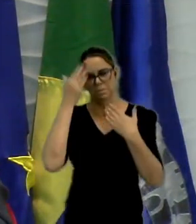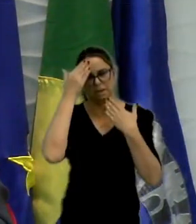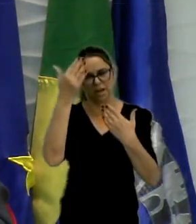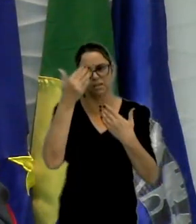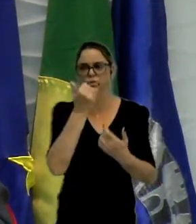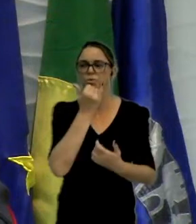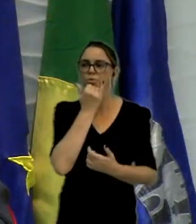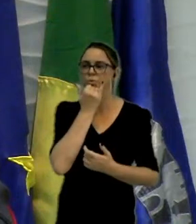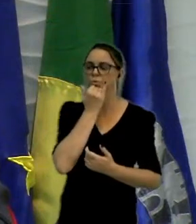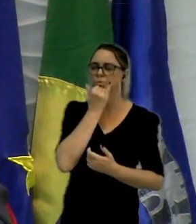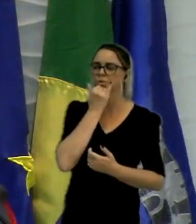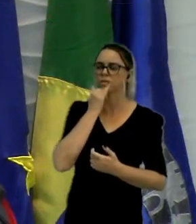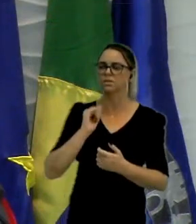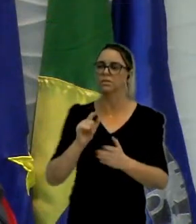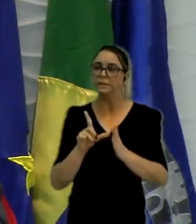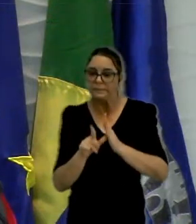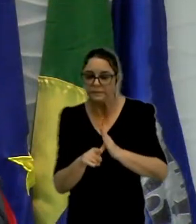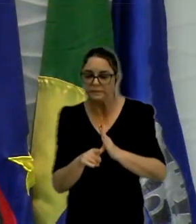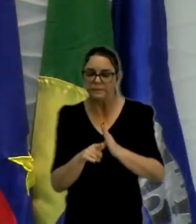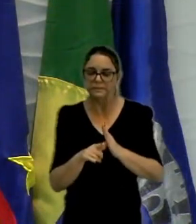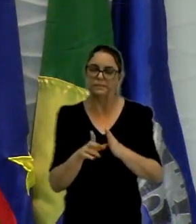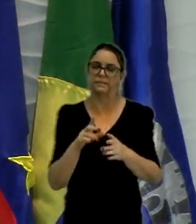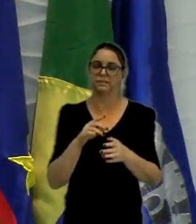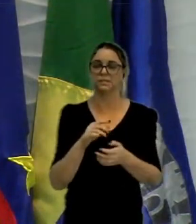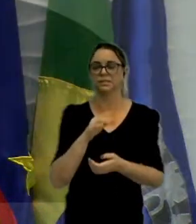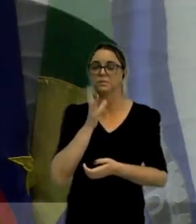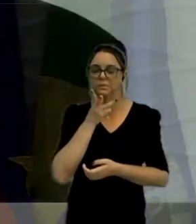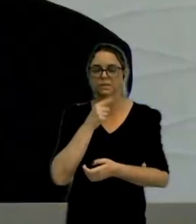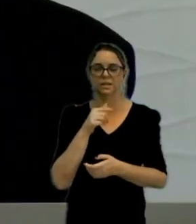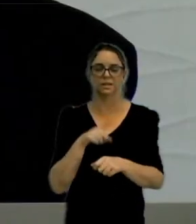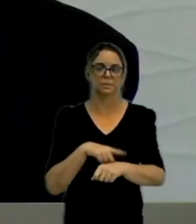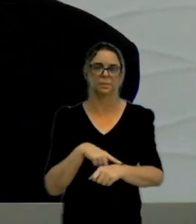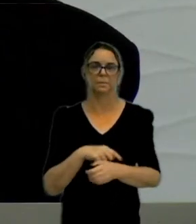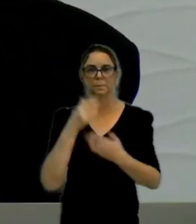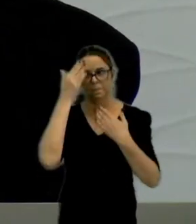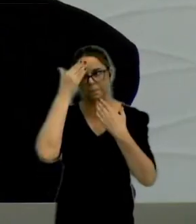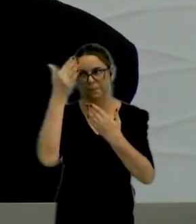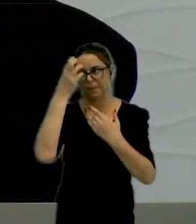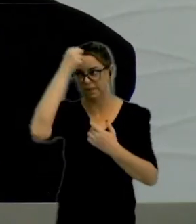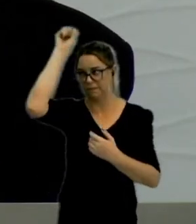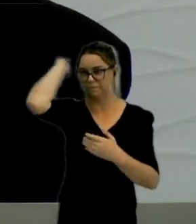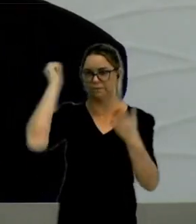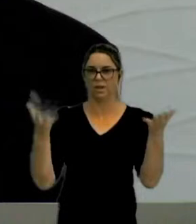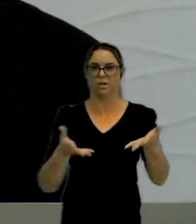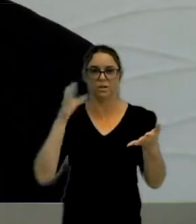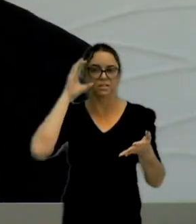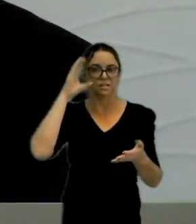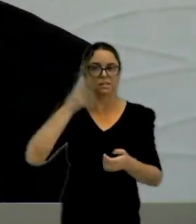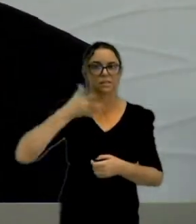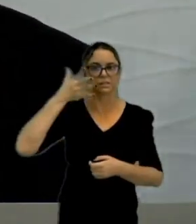desculpa pelo excesso do tempo. Valeu, vereador Ciclê, faculdade para a vereadora Cícera da Rua Nova.